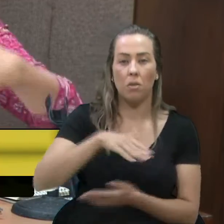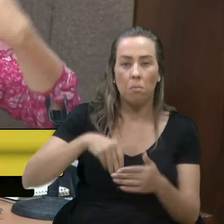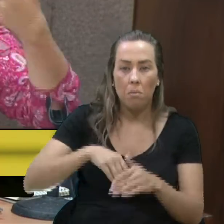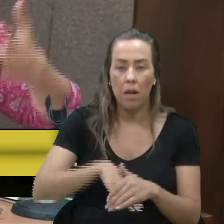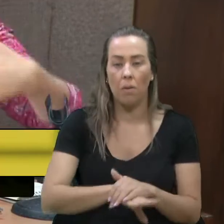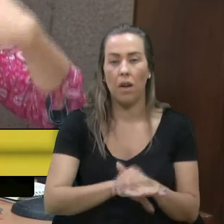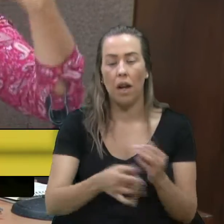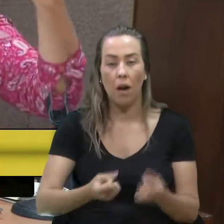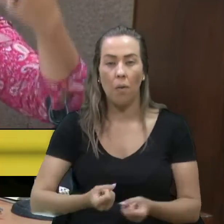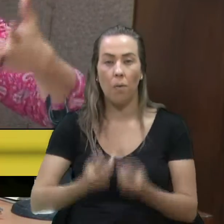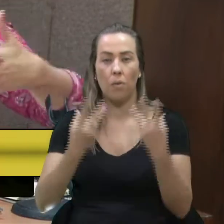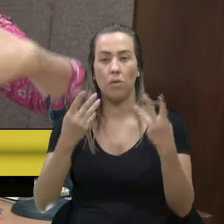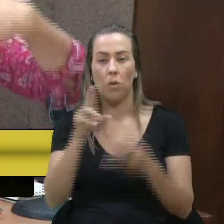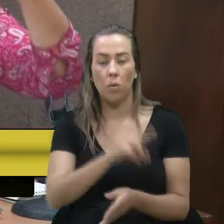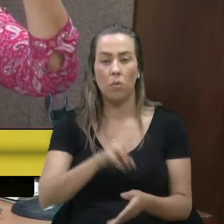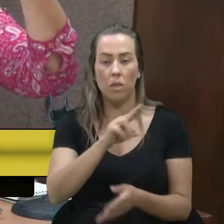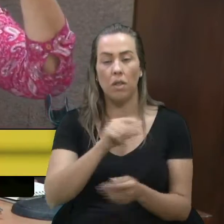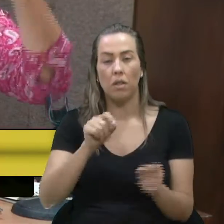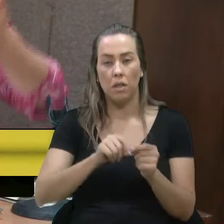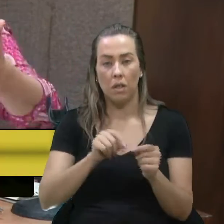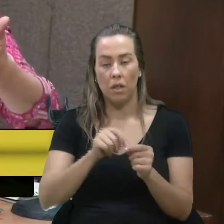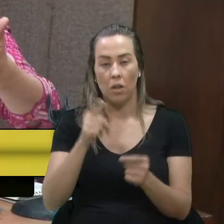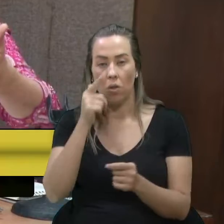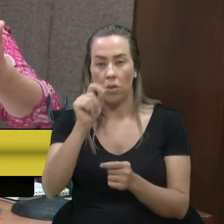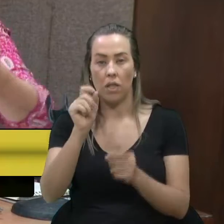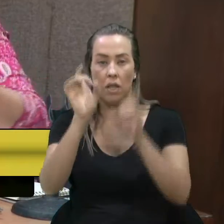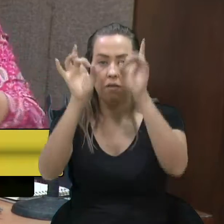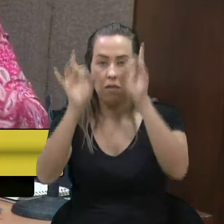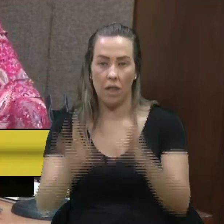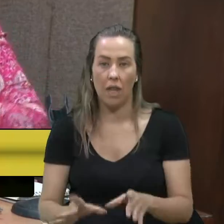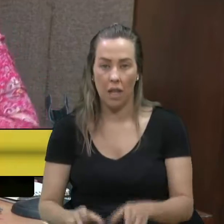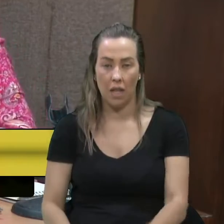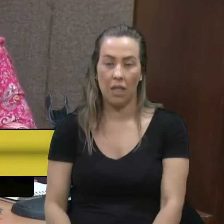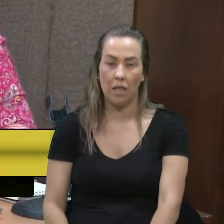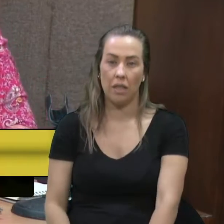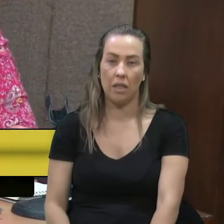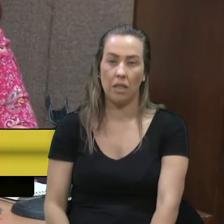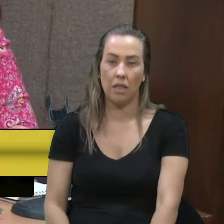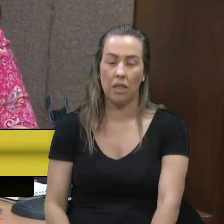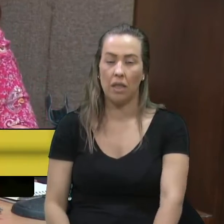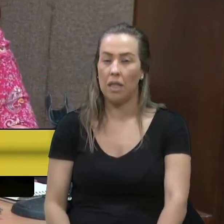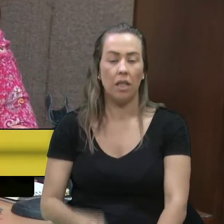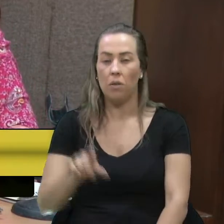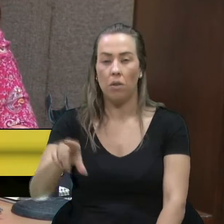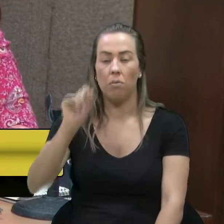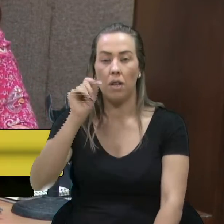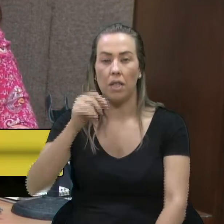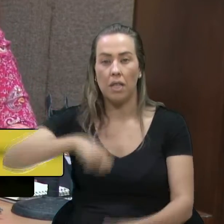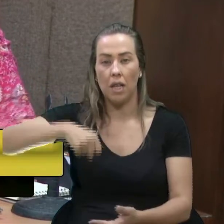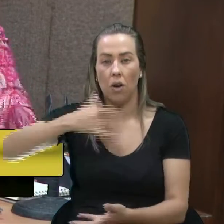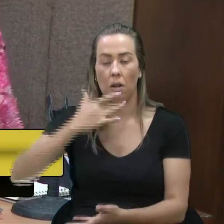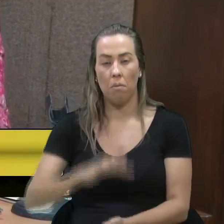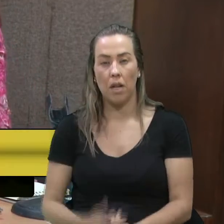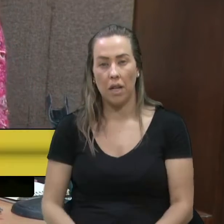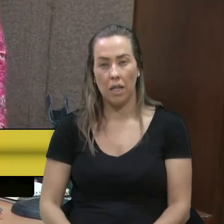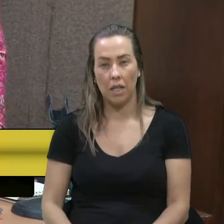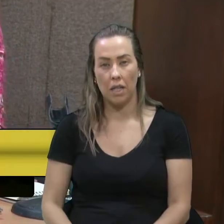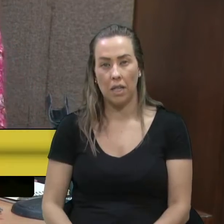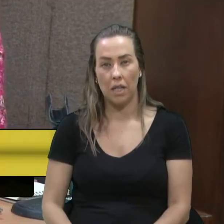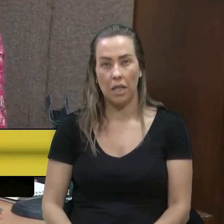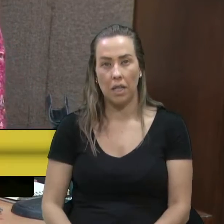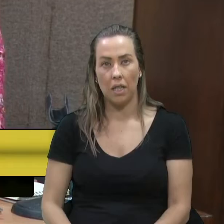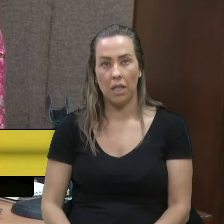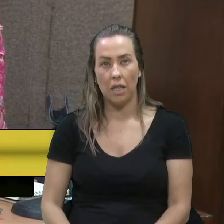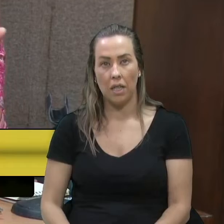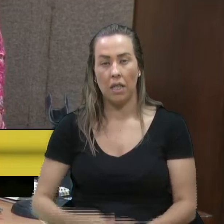guardar a quantidade que seria útil para poder conseguir vender. Então os recicladores eles não separam a sacola branca. E aí o que